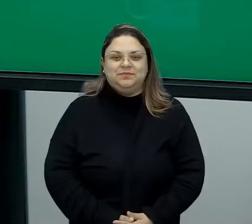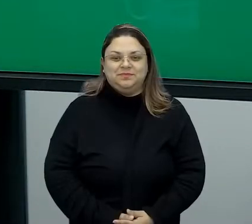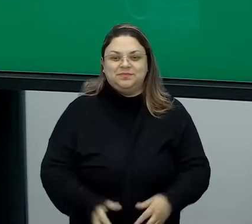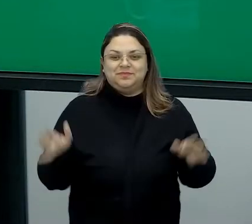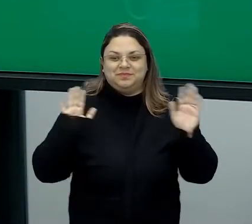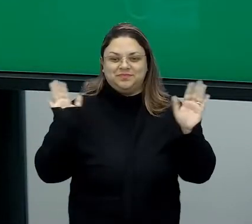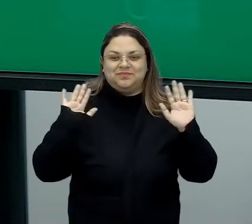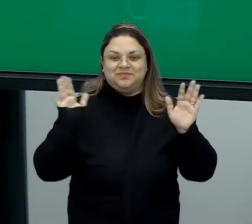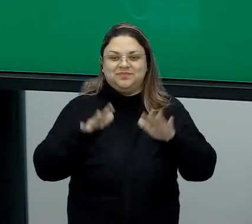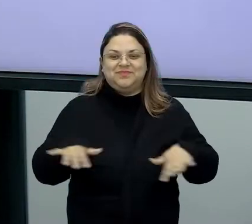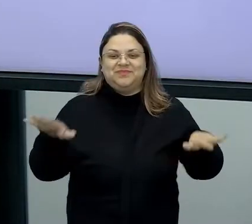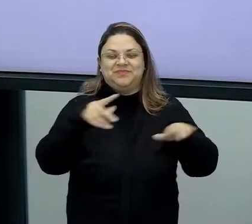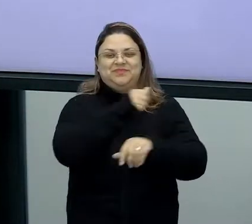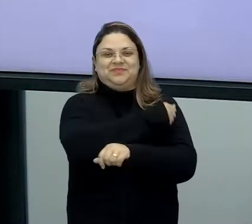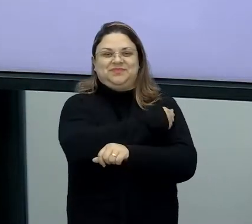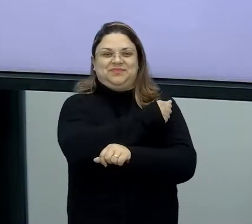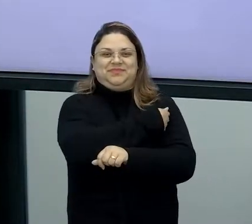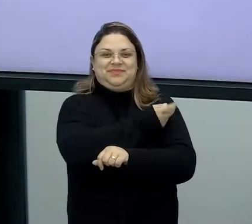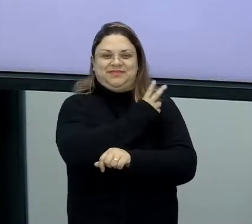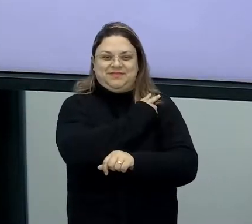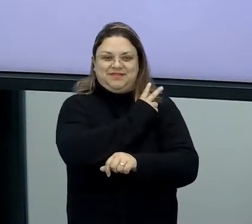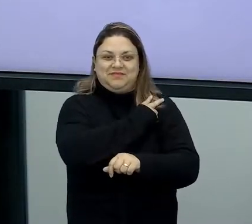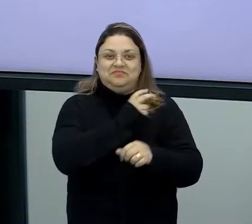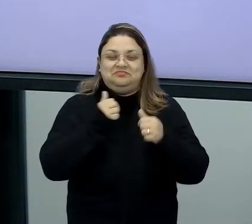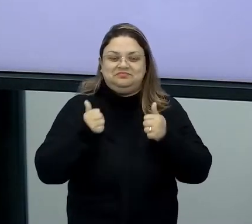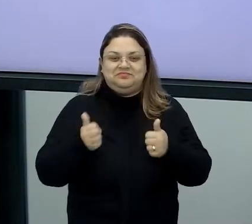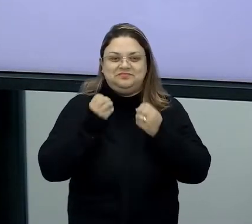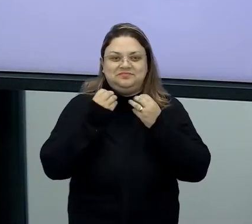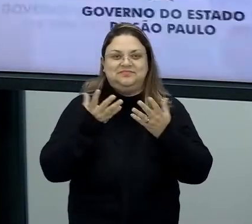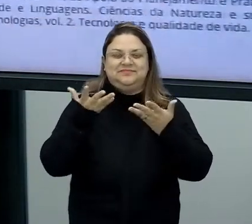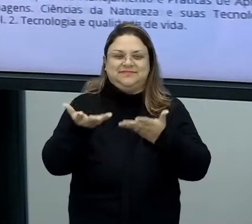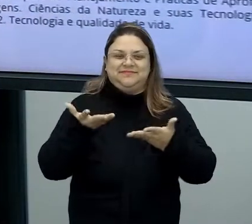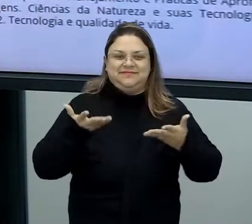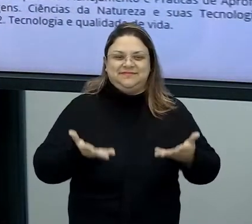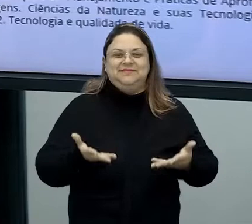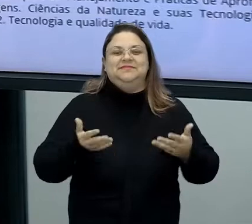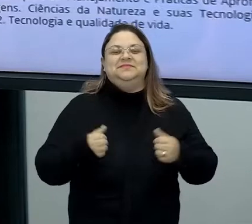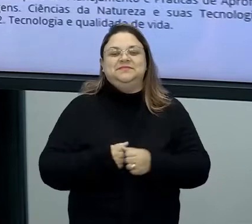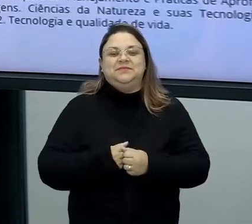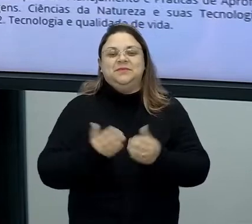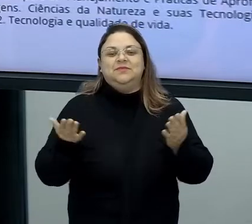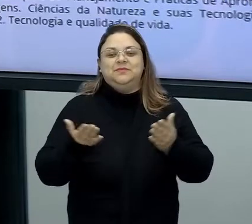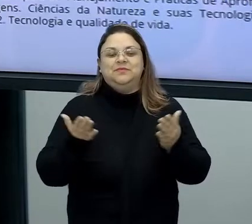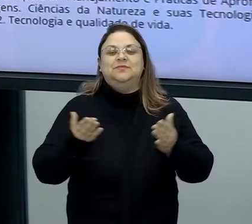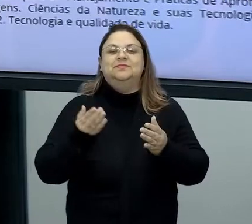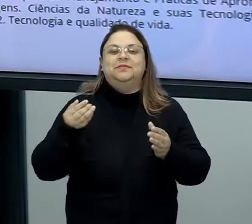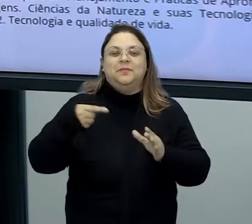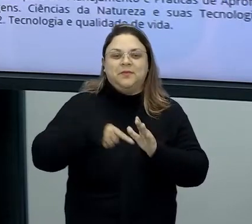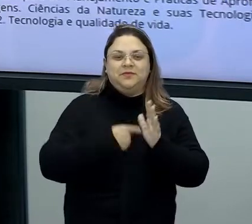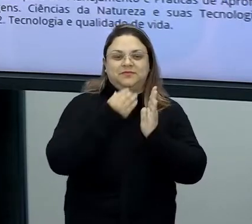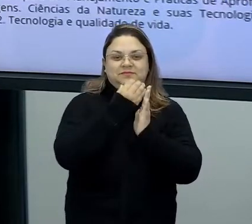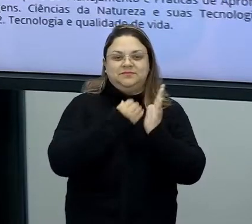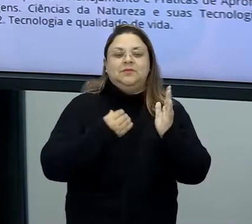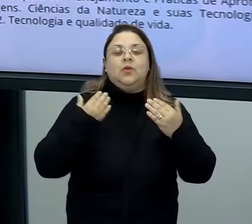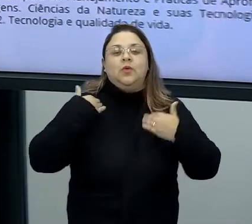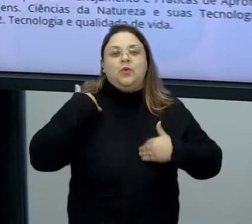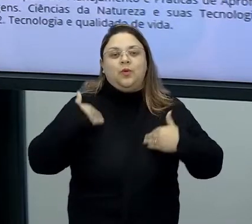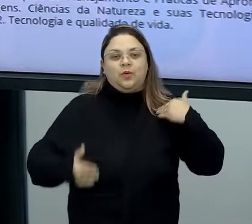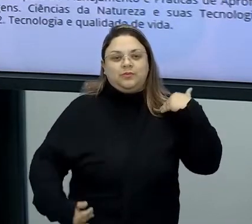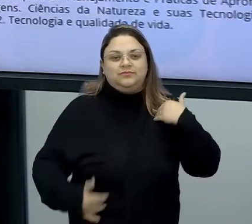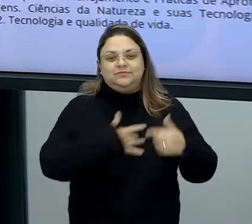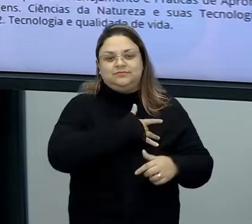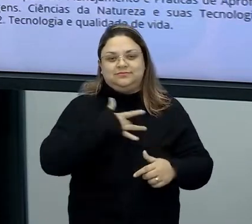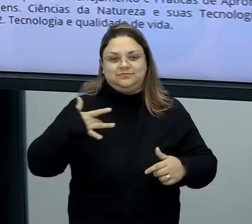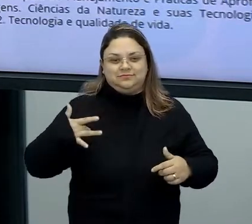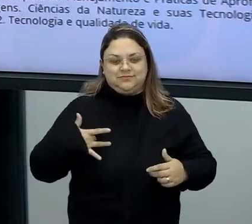Olá, alunos da segunda série do ensino médio, sejam todos bem-vindos ao aprofundamento Corpo, Saúde